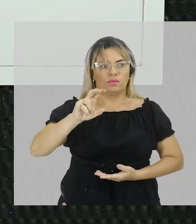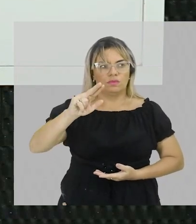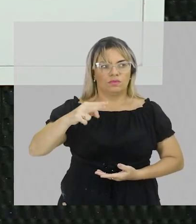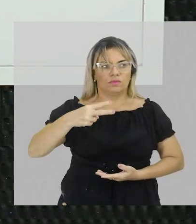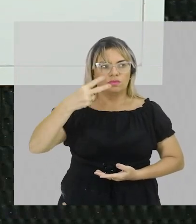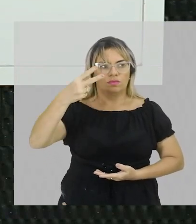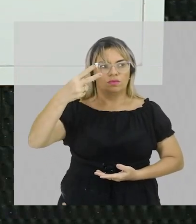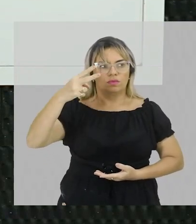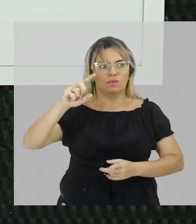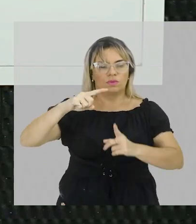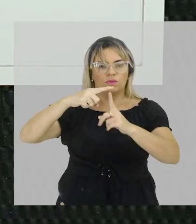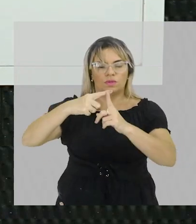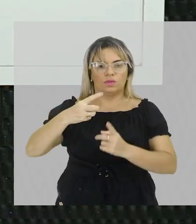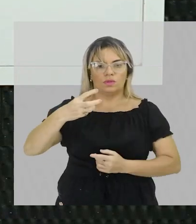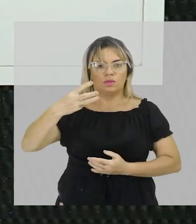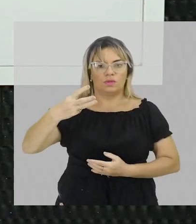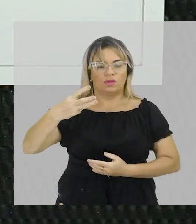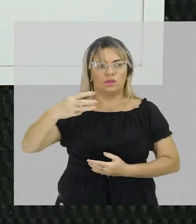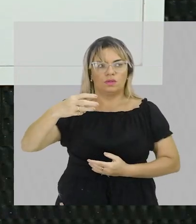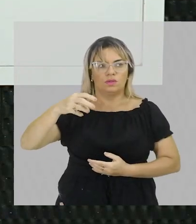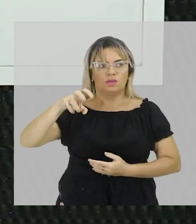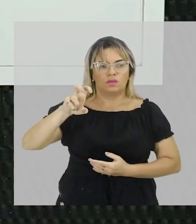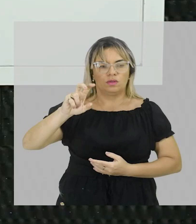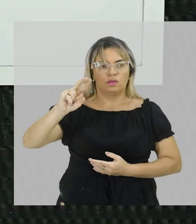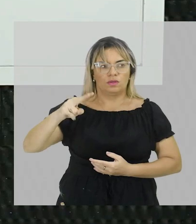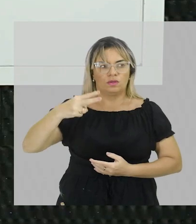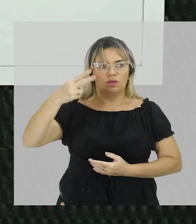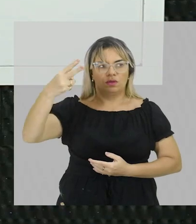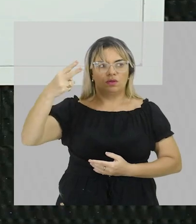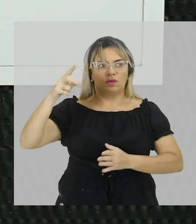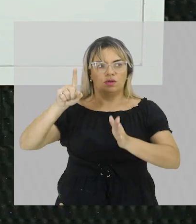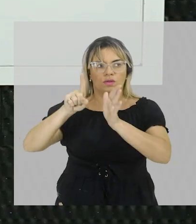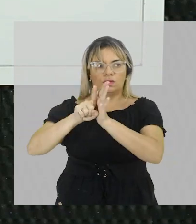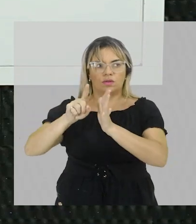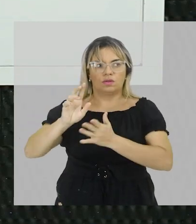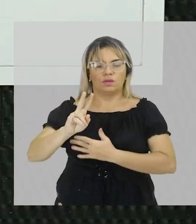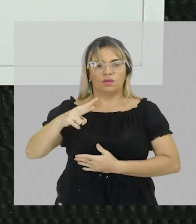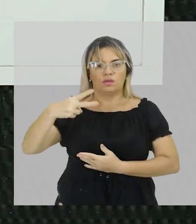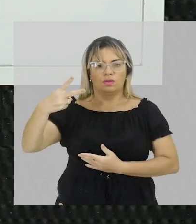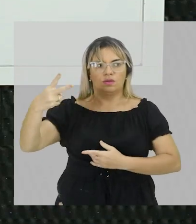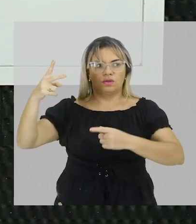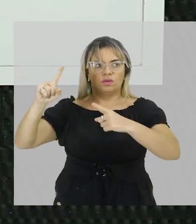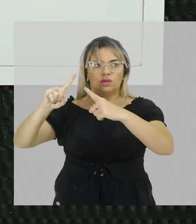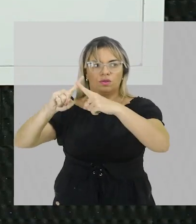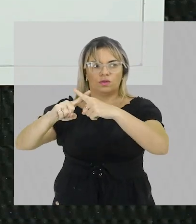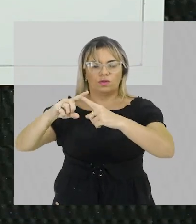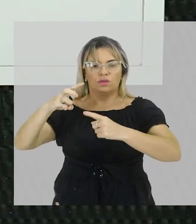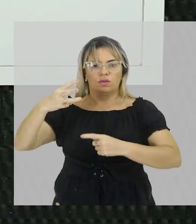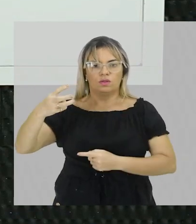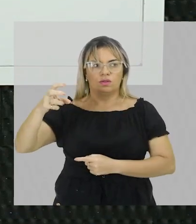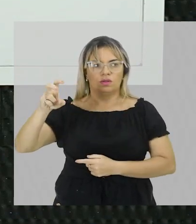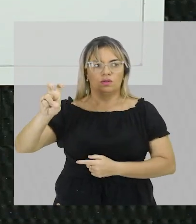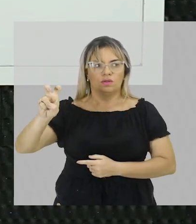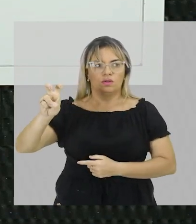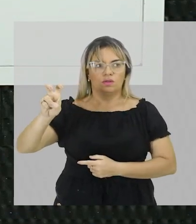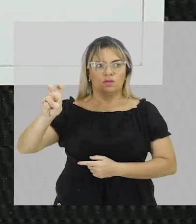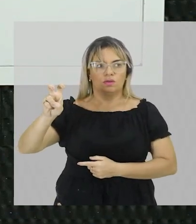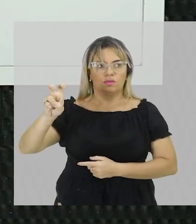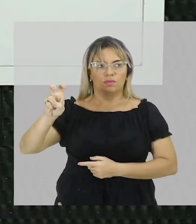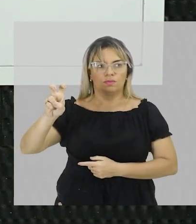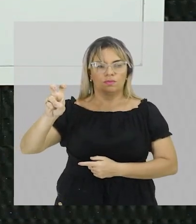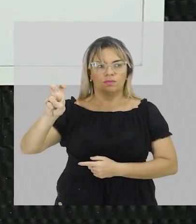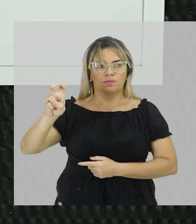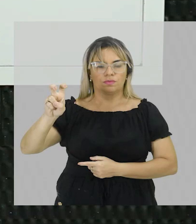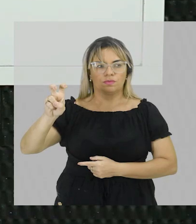quadrado, menos 2 vezes 35 vezes 35, multiplicado